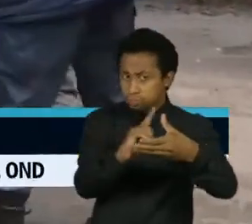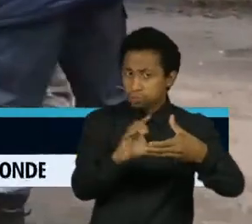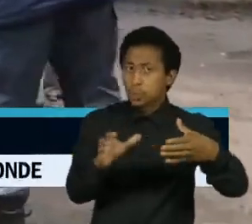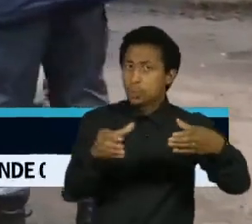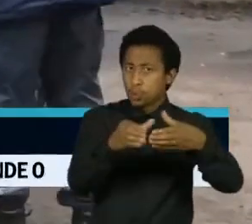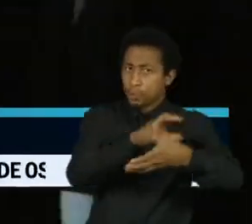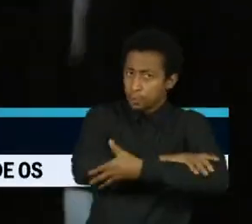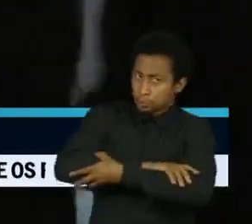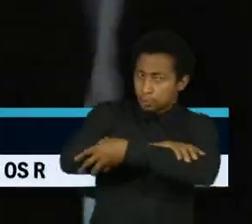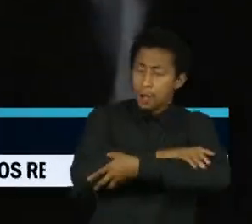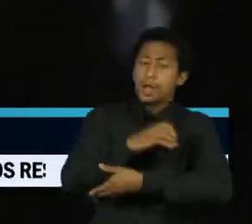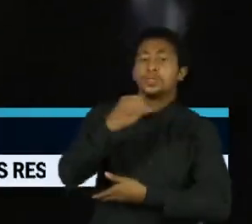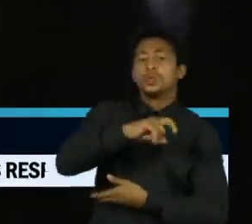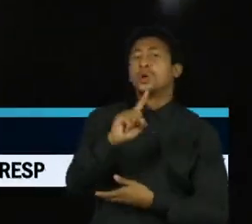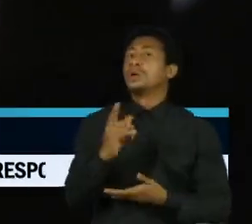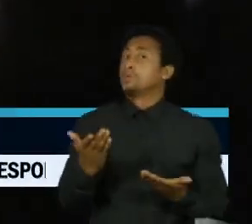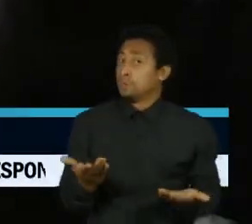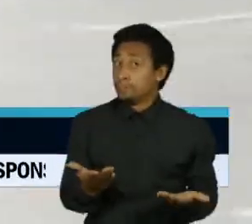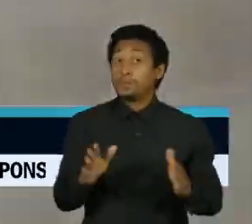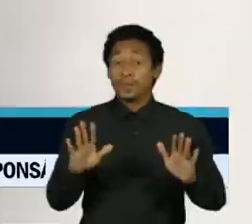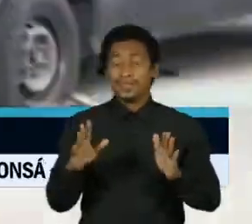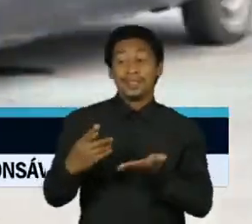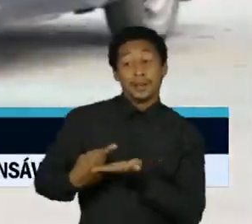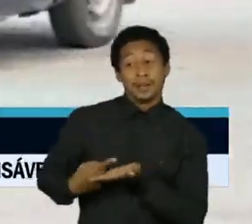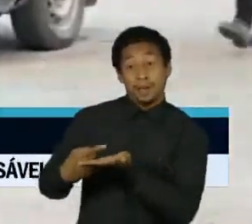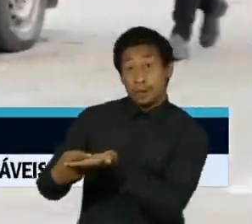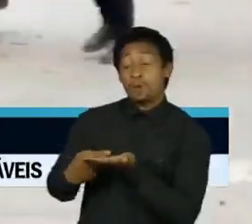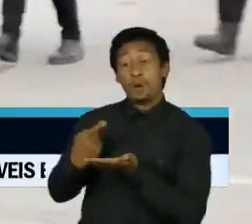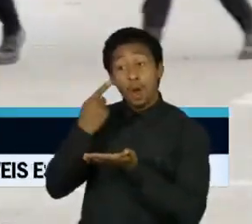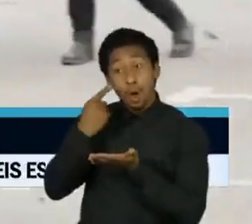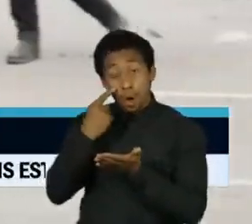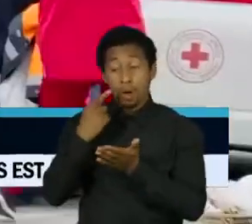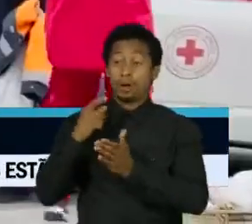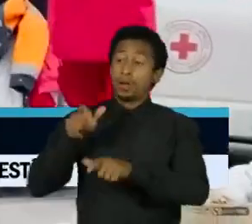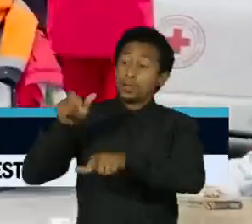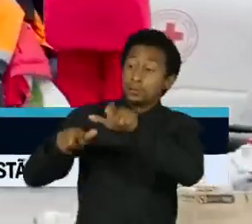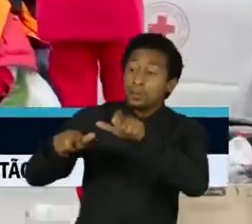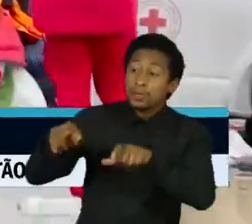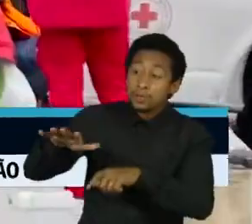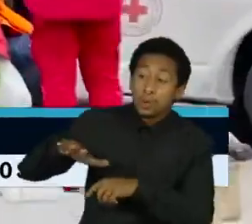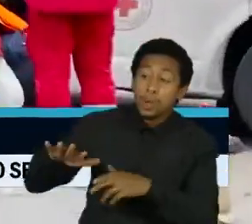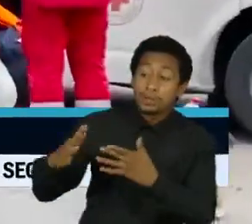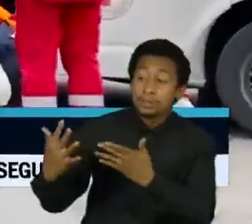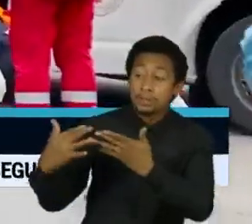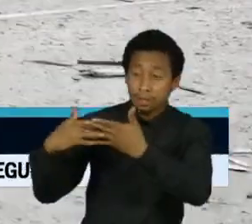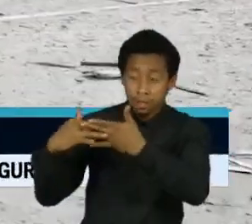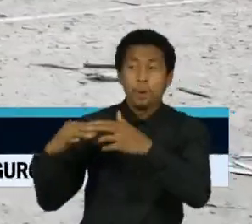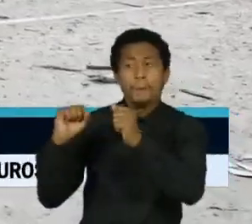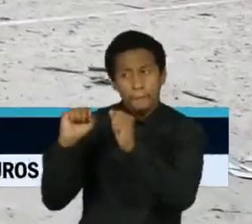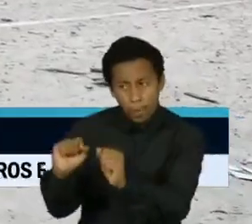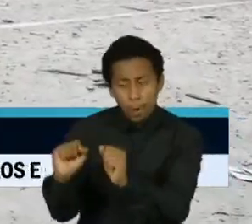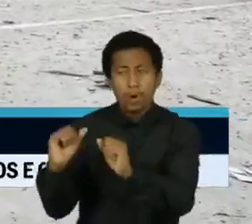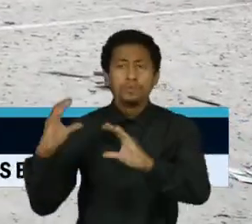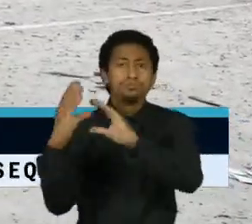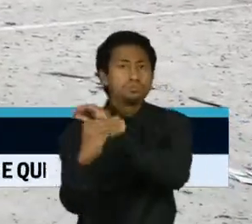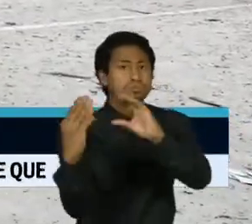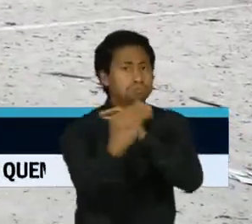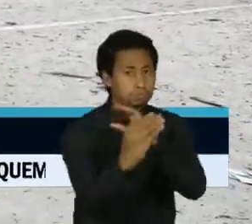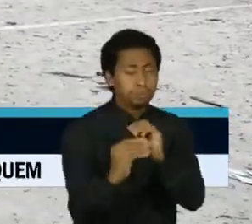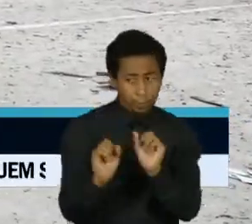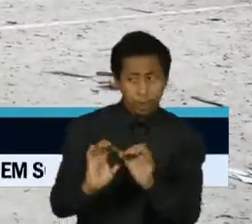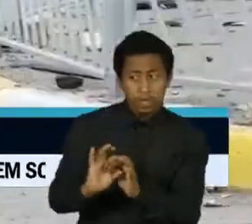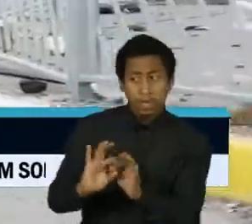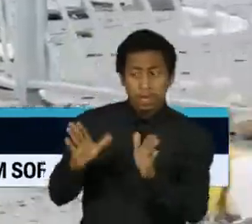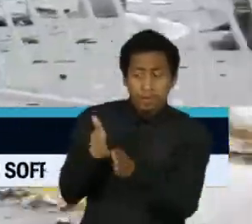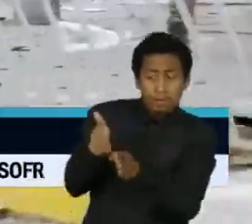porque os dois lados concordaram em relação à logística dos corredores humanitários, que devem começar amanhã, apesar das